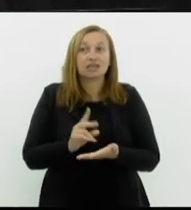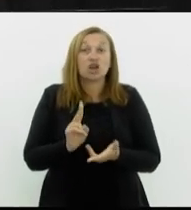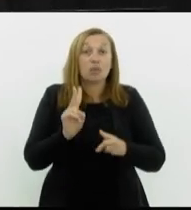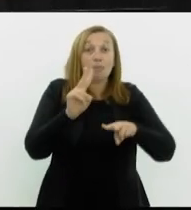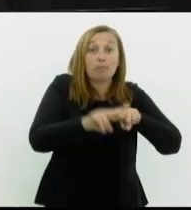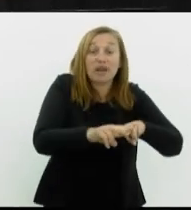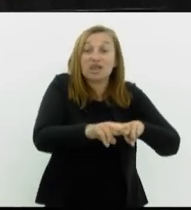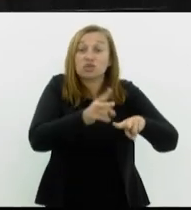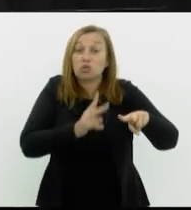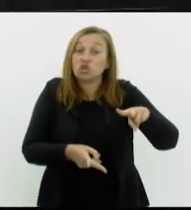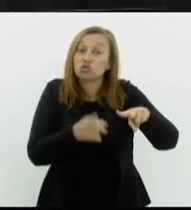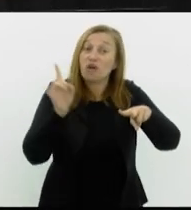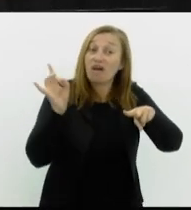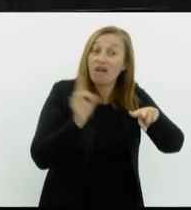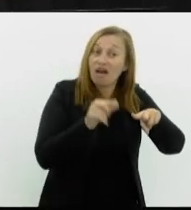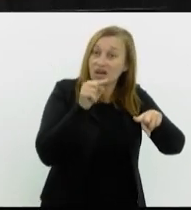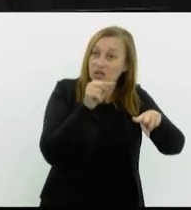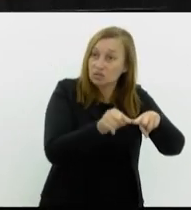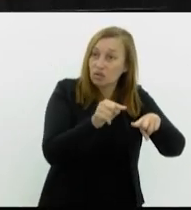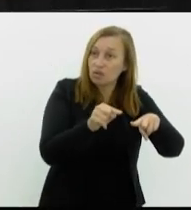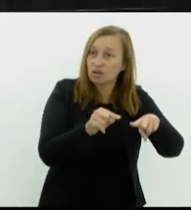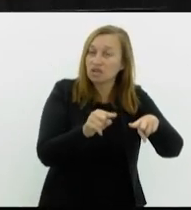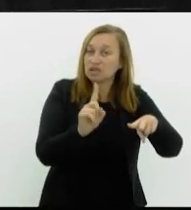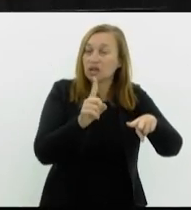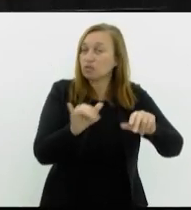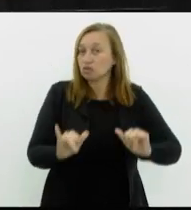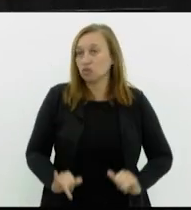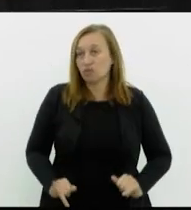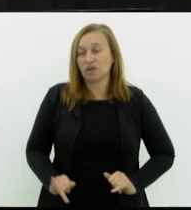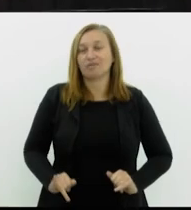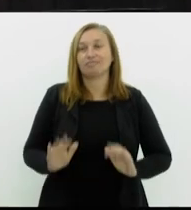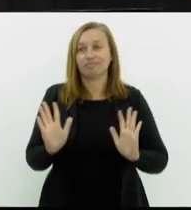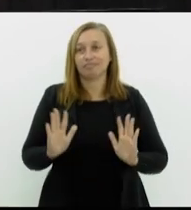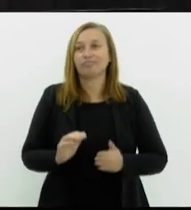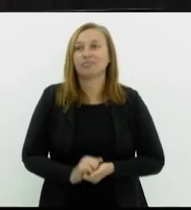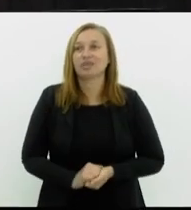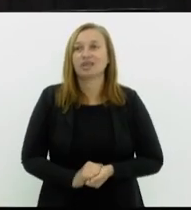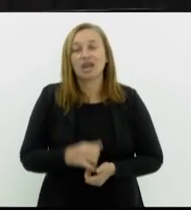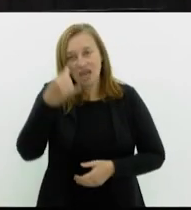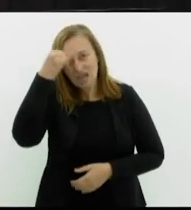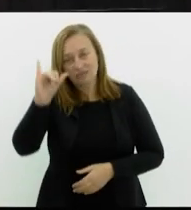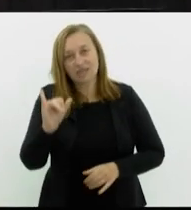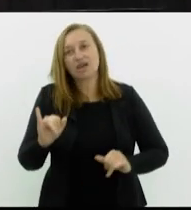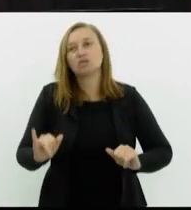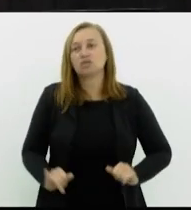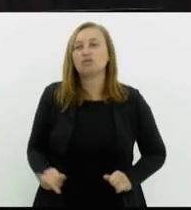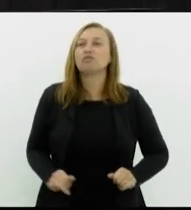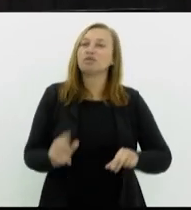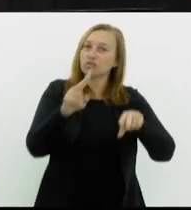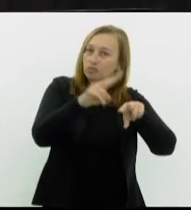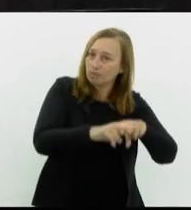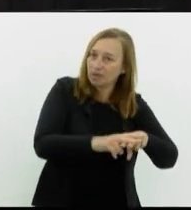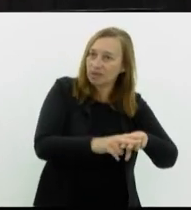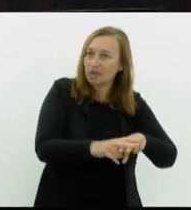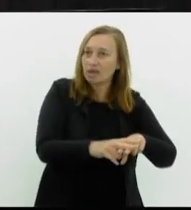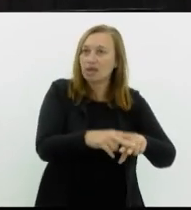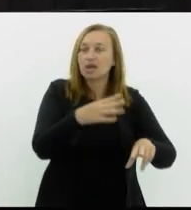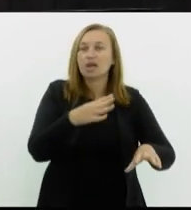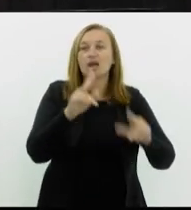só. A pena é de prisão, não é de sofrimento. Então, evitar o sofrimento do preso é